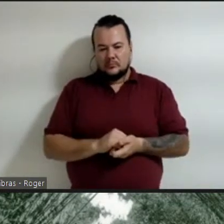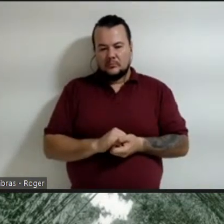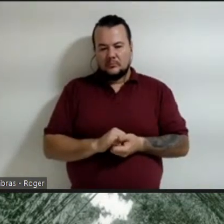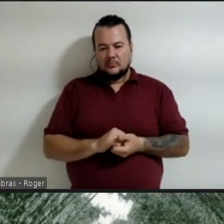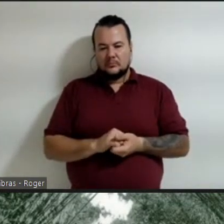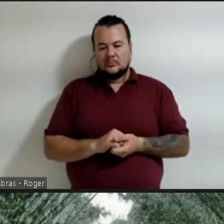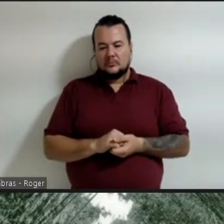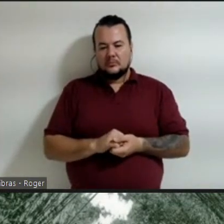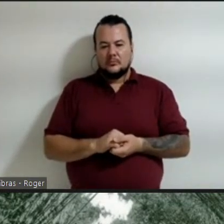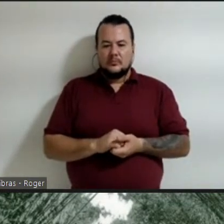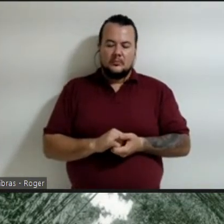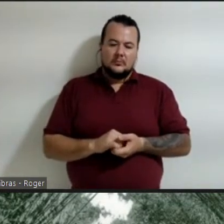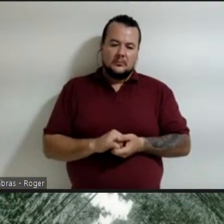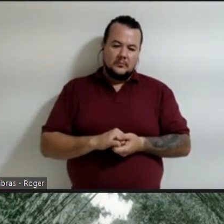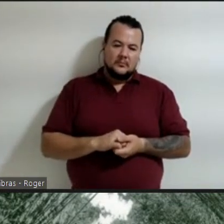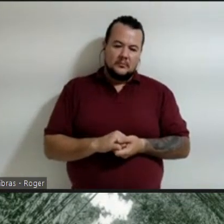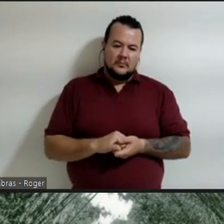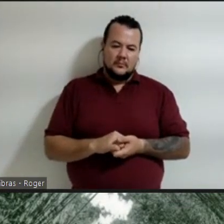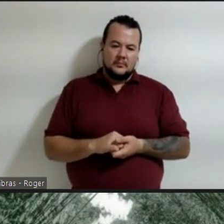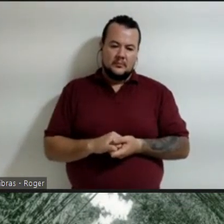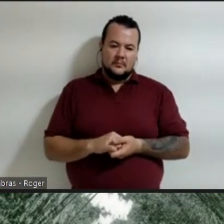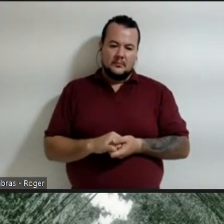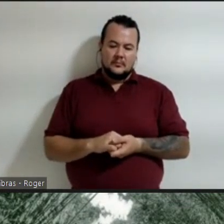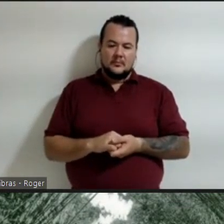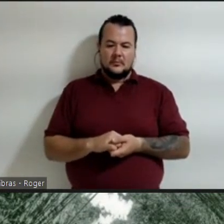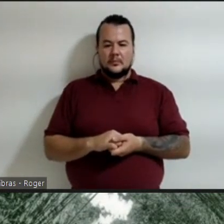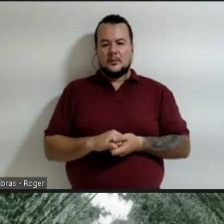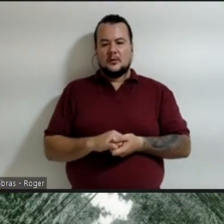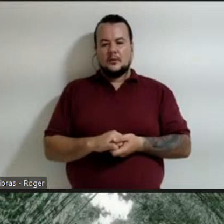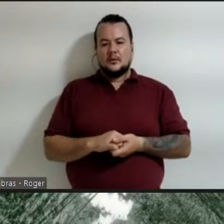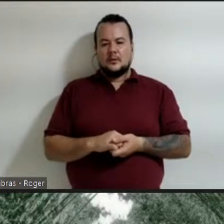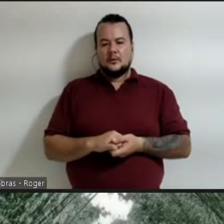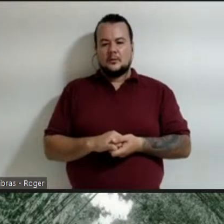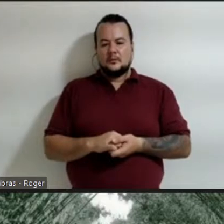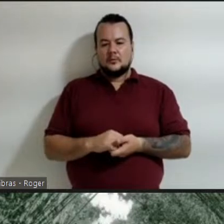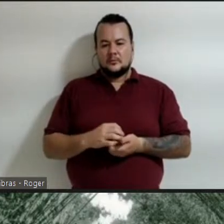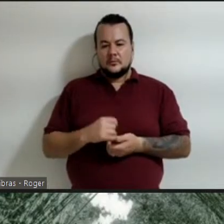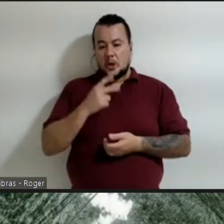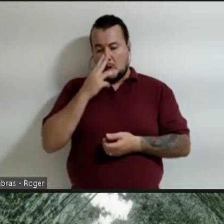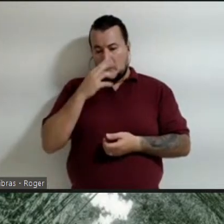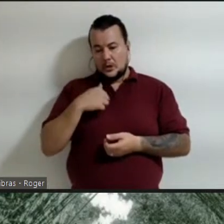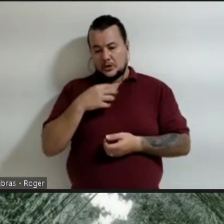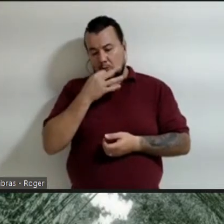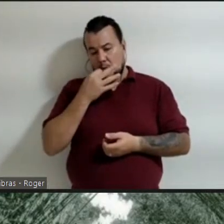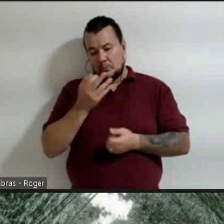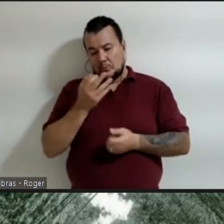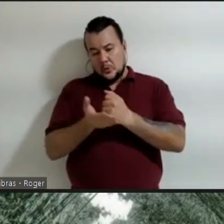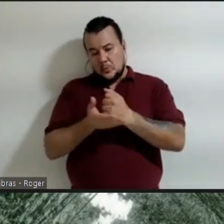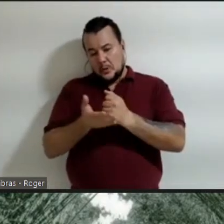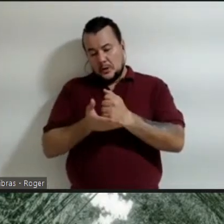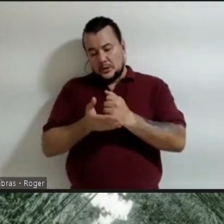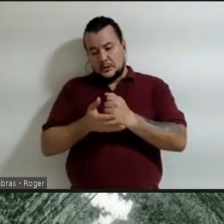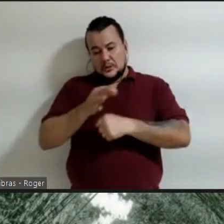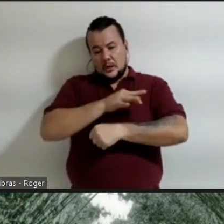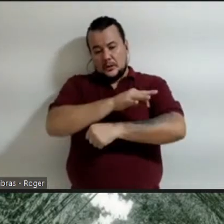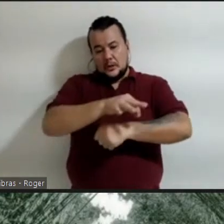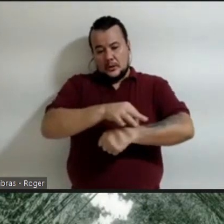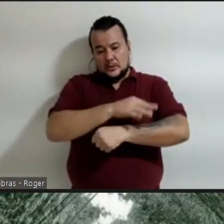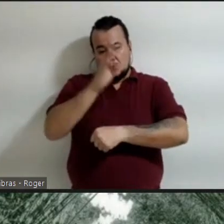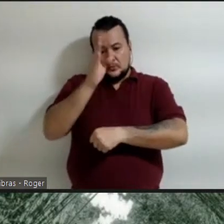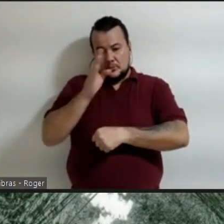difíceis, na minha opinião, a respeito da arquitetura brasileira contemporânea, se é